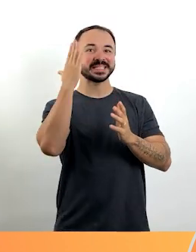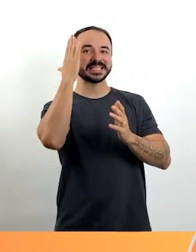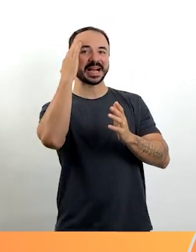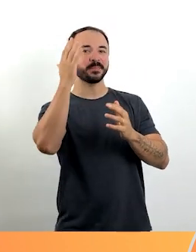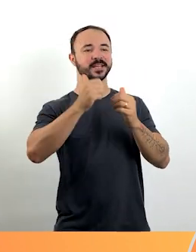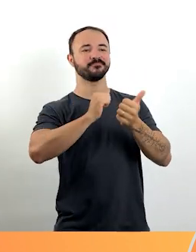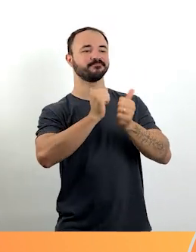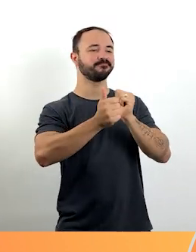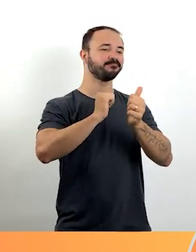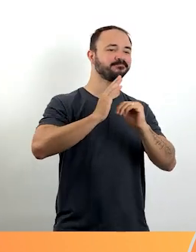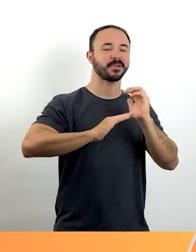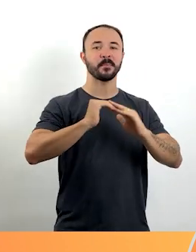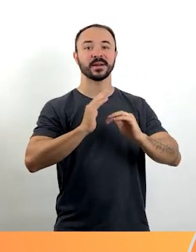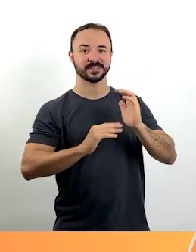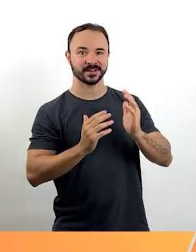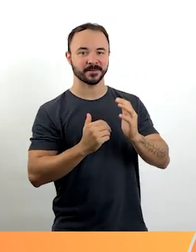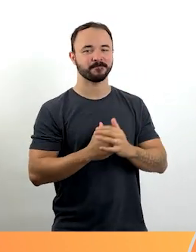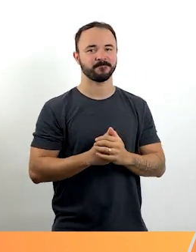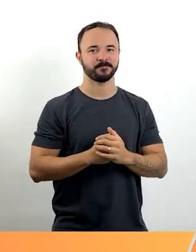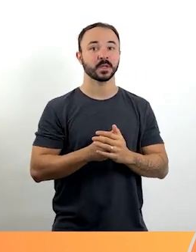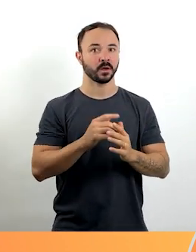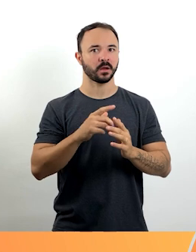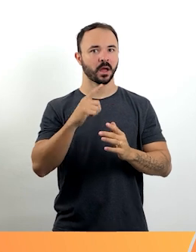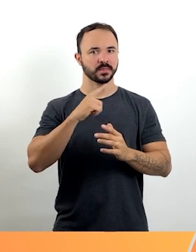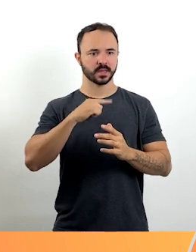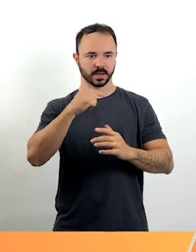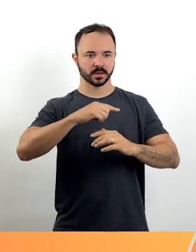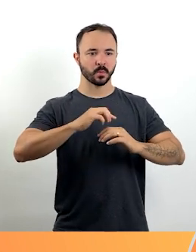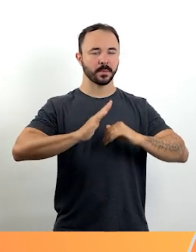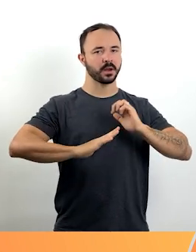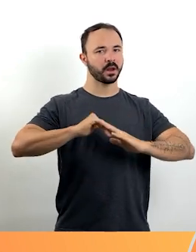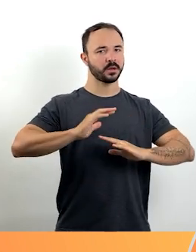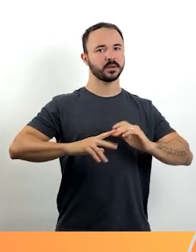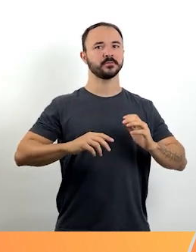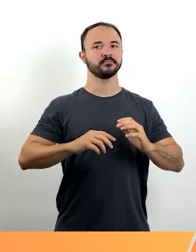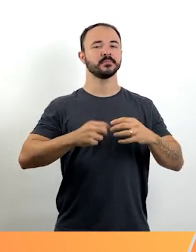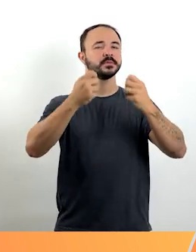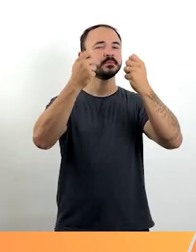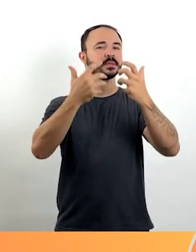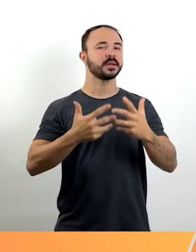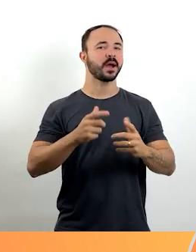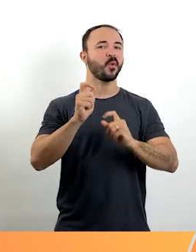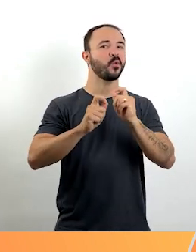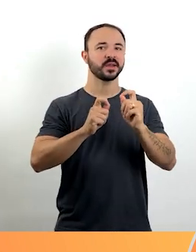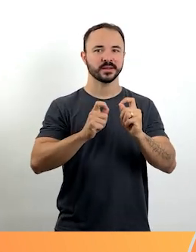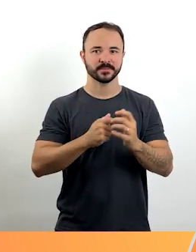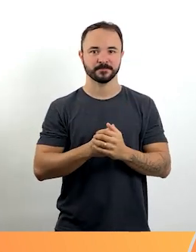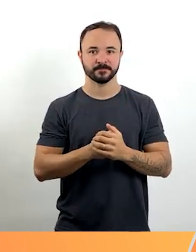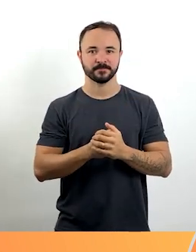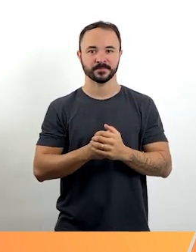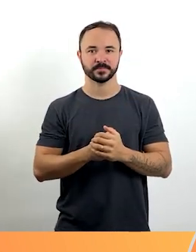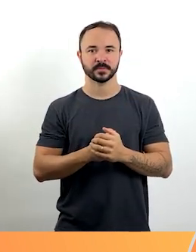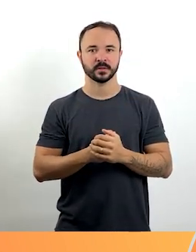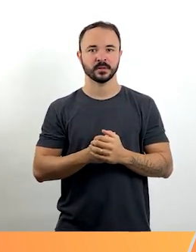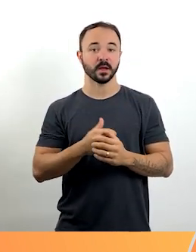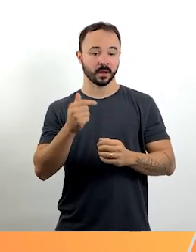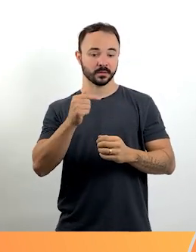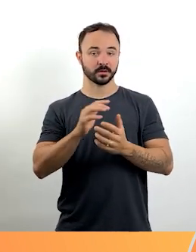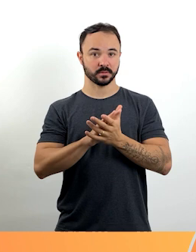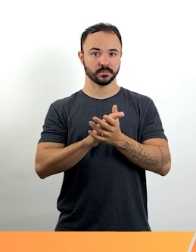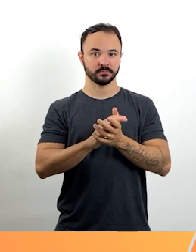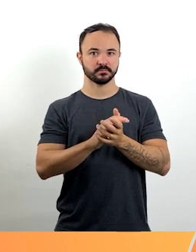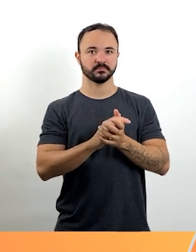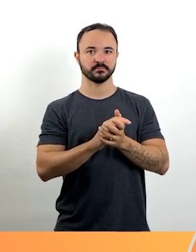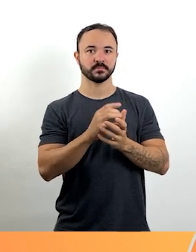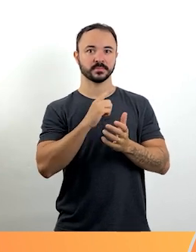Nós temos também aqui uma habilidade a ser trabalhada, que é a praticar ou mais